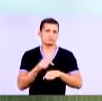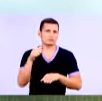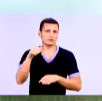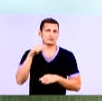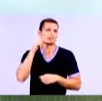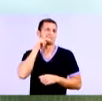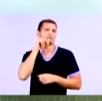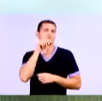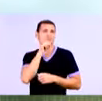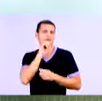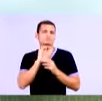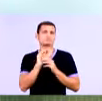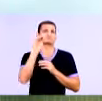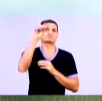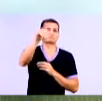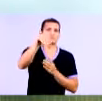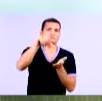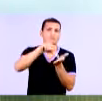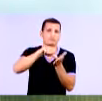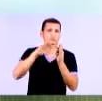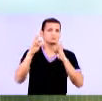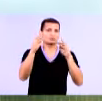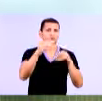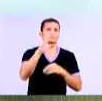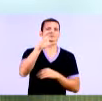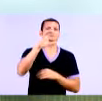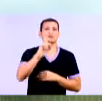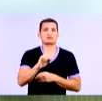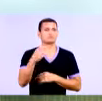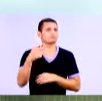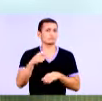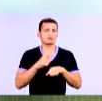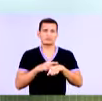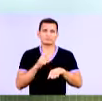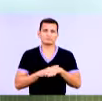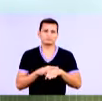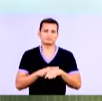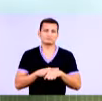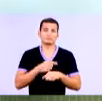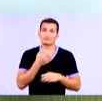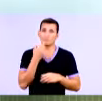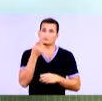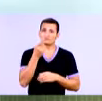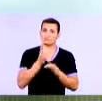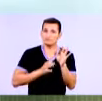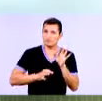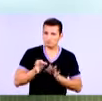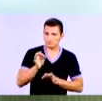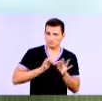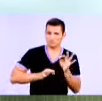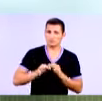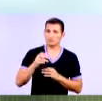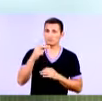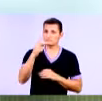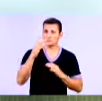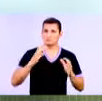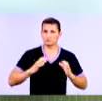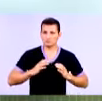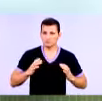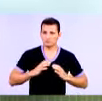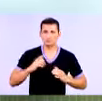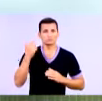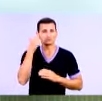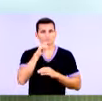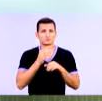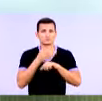Porto Velho para todos os polos um CD. Nós não temos o tempo hábil para isso. Então é melhor você se organizar aí na sua cidade mesmo, conseguir